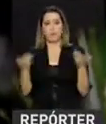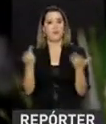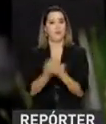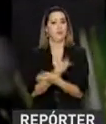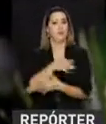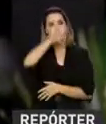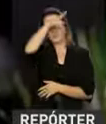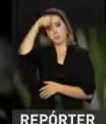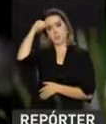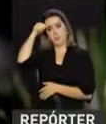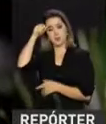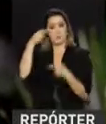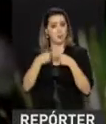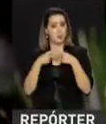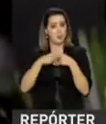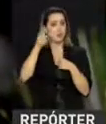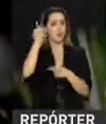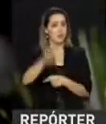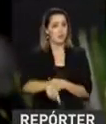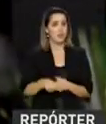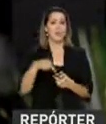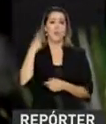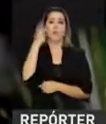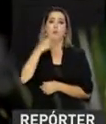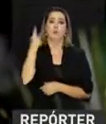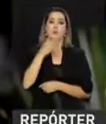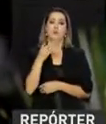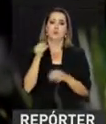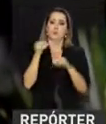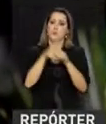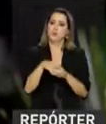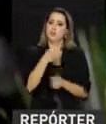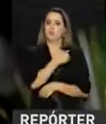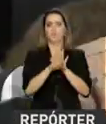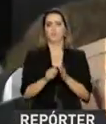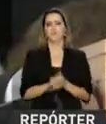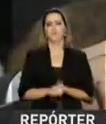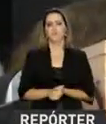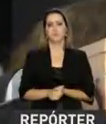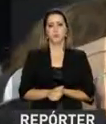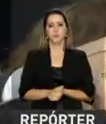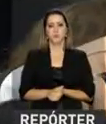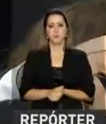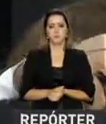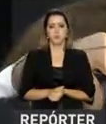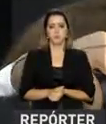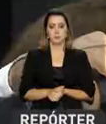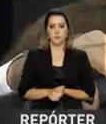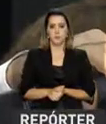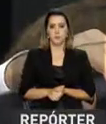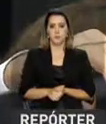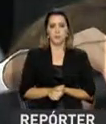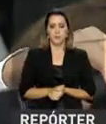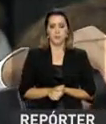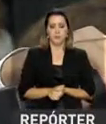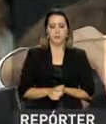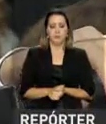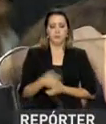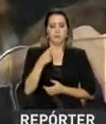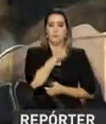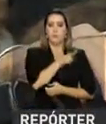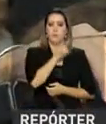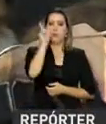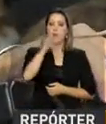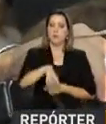desmatamento da Amazônia, porque isso é uma política de governo. Essa é uma medida